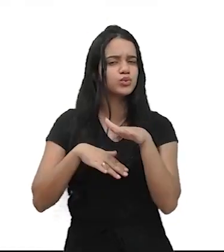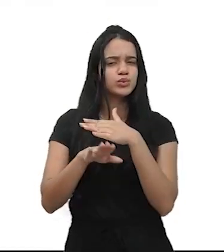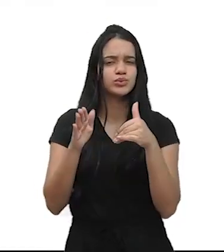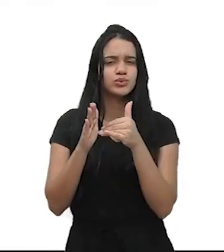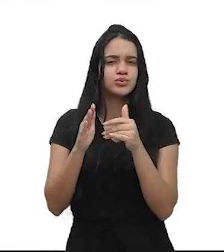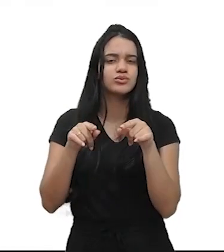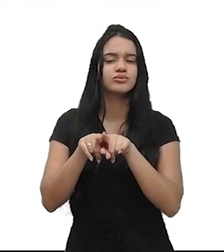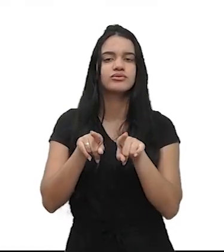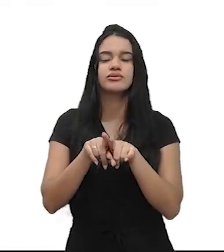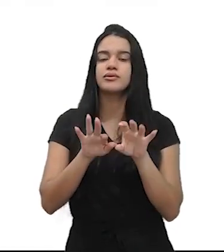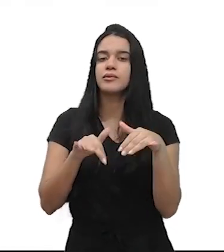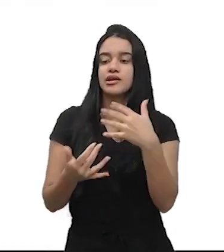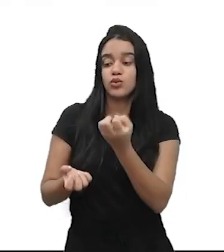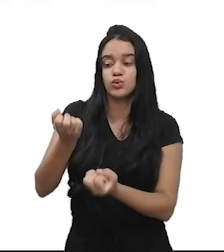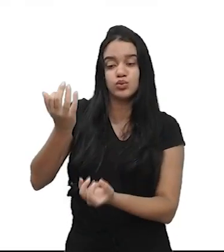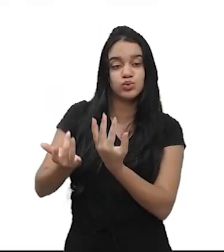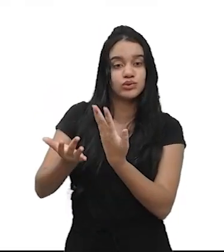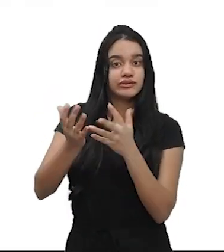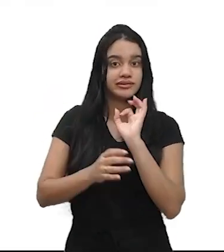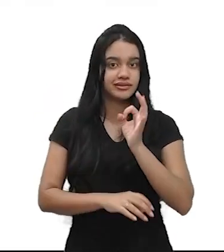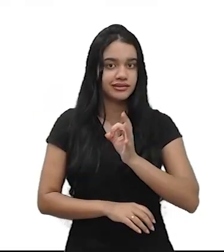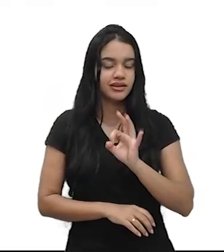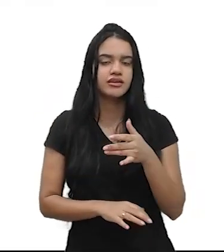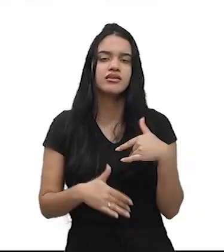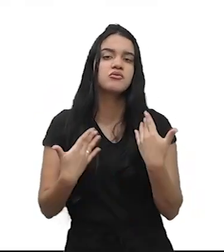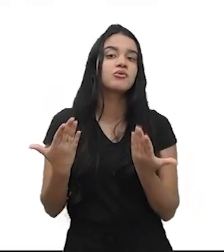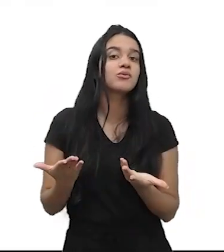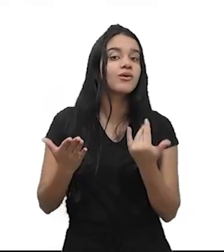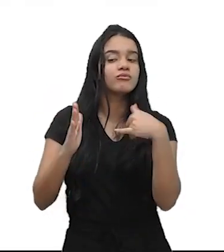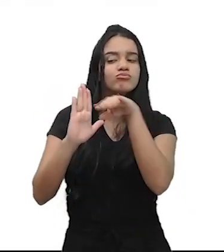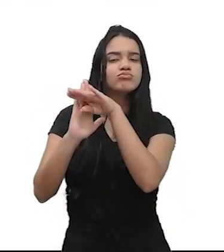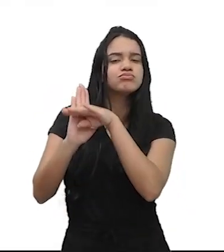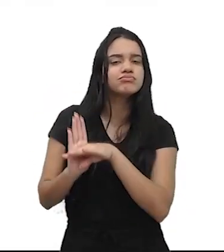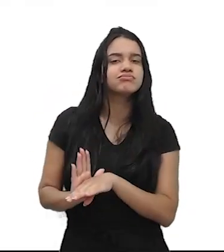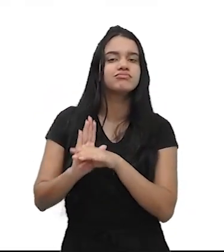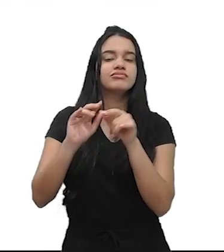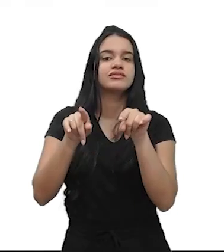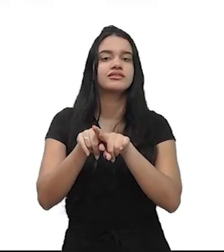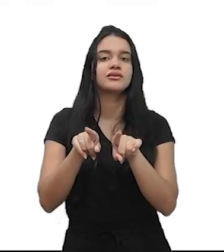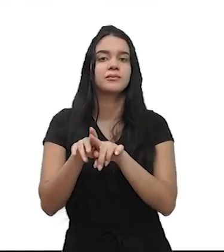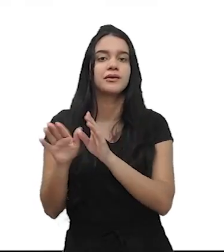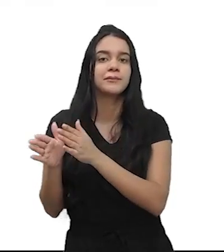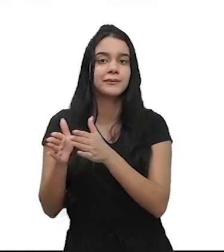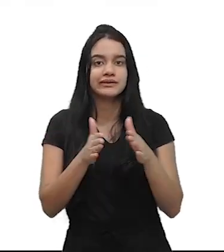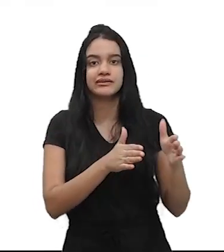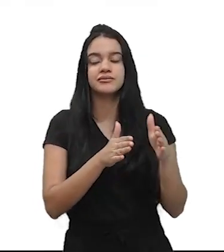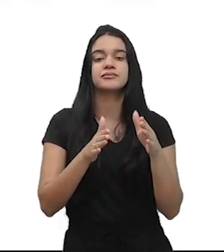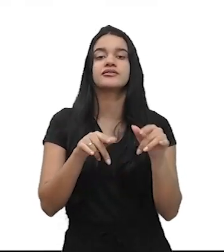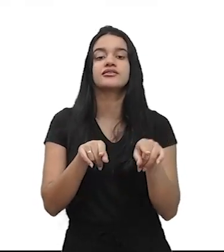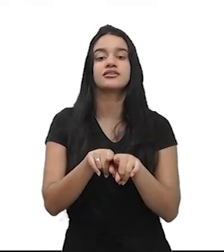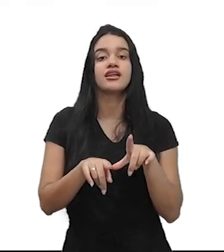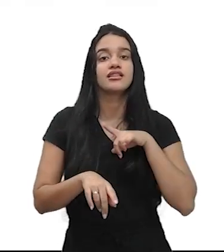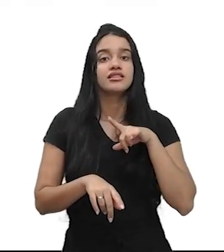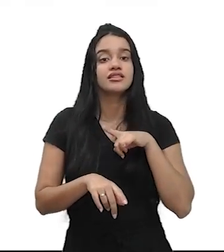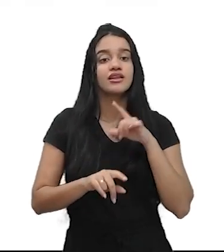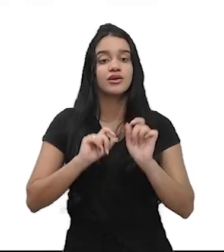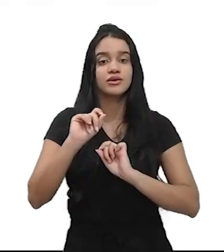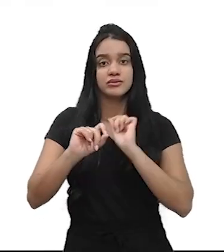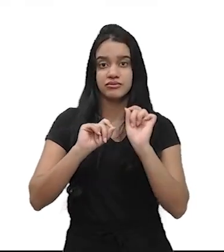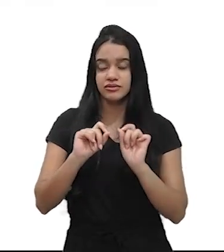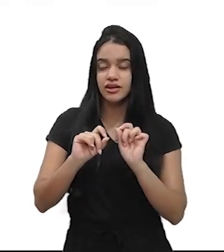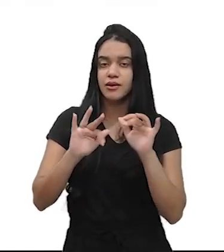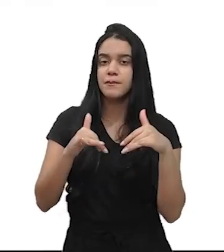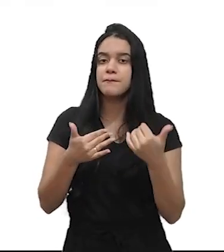relacionado à brigada de incêndio, tá certo? E quais os requisitos e quais os procedimentos que devem ser levados em consideração